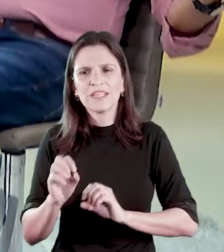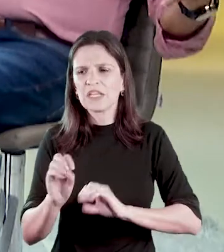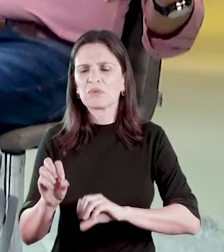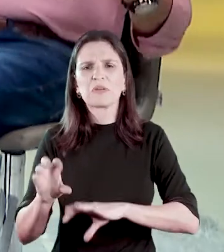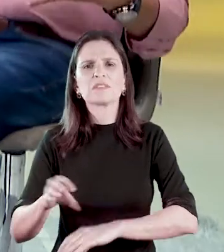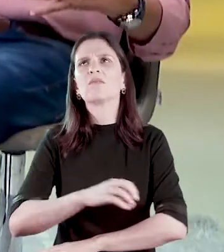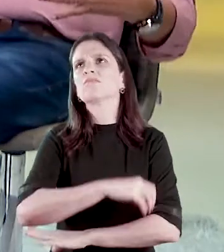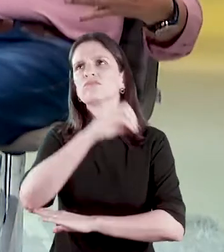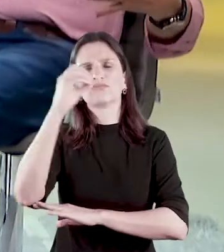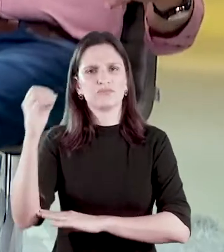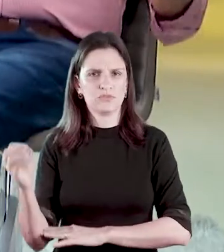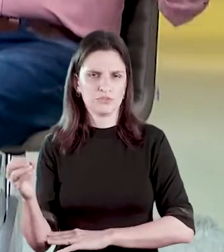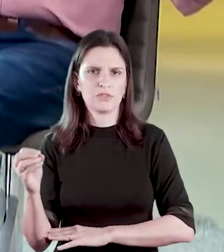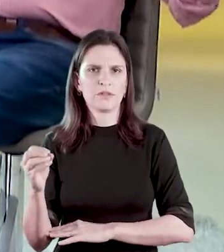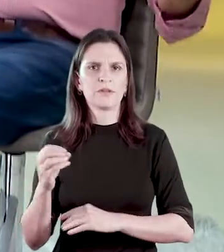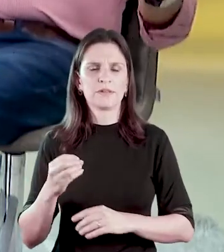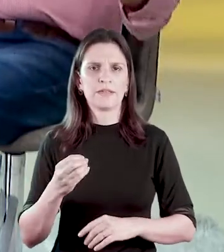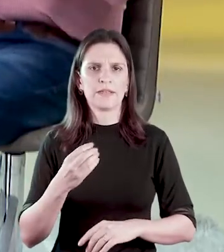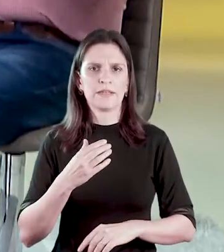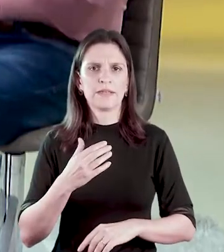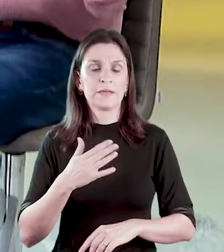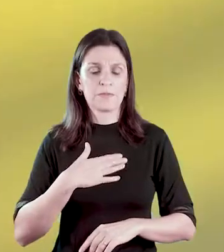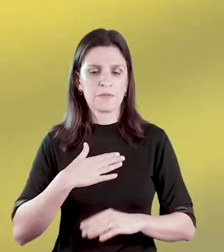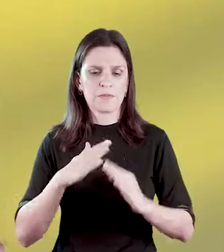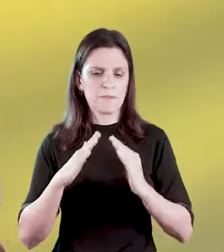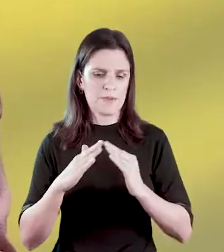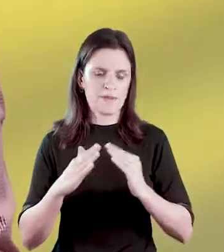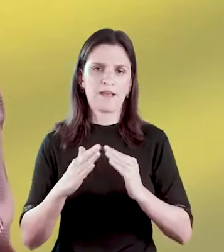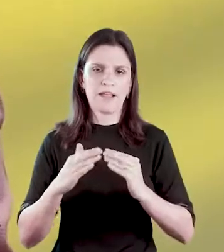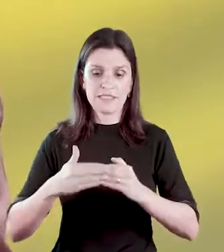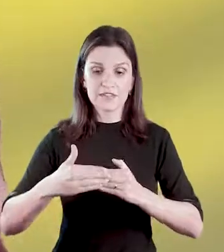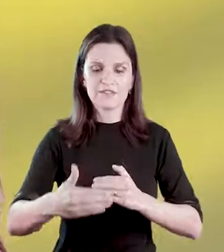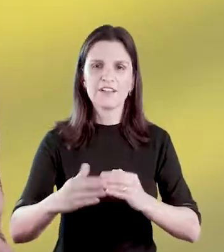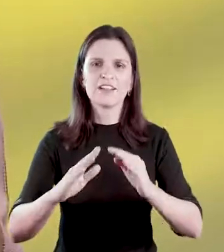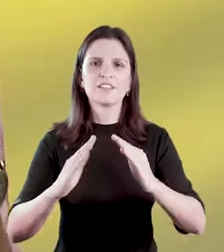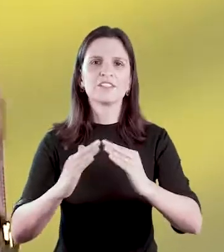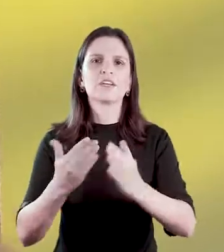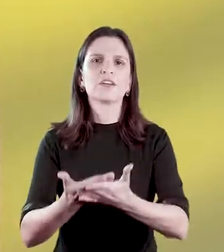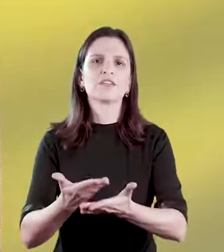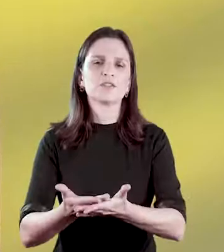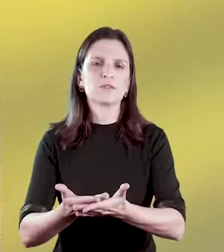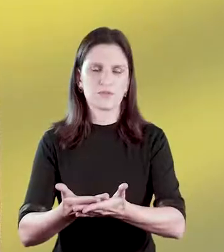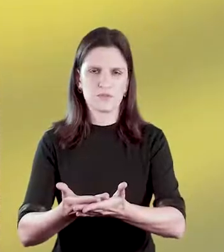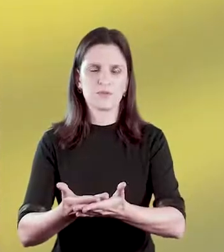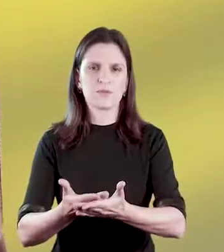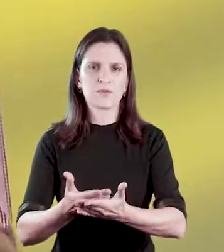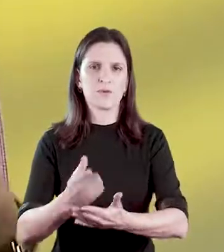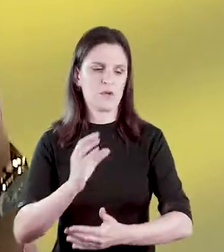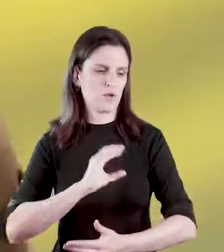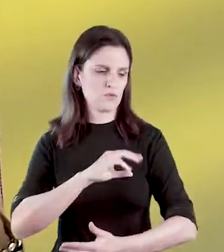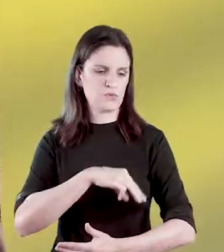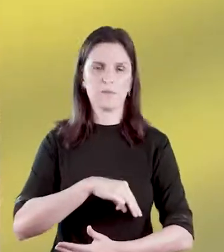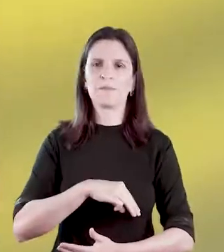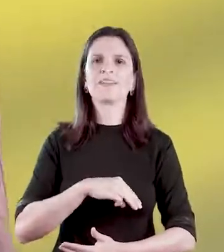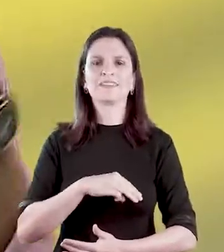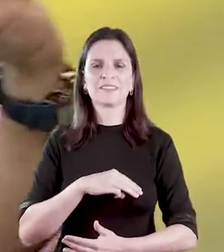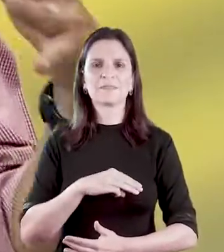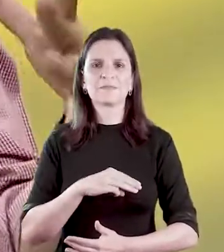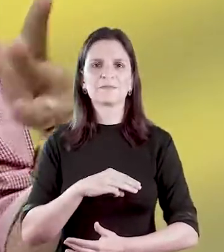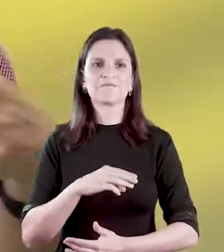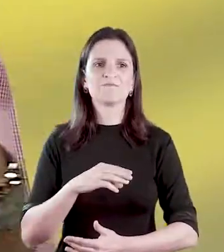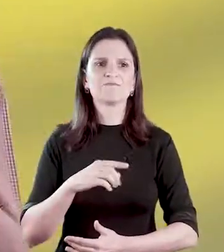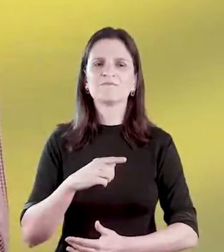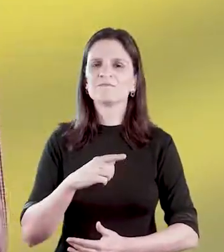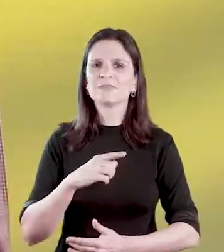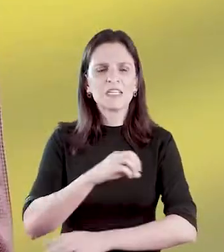escola vou falar até 9 para não falar que fala e não diz escola com selo Miller uma escola tradicional de Campo Grande se formou muita gente